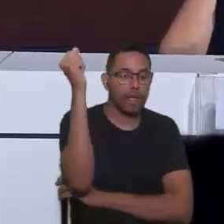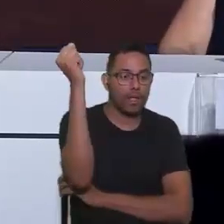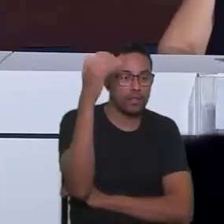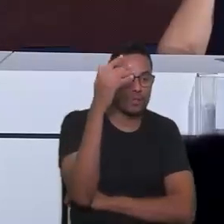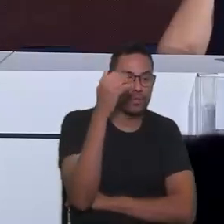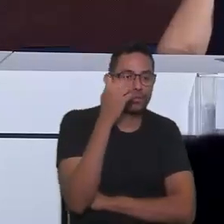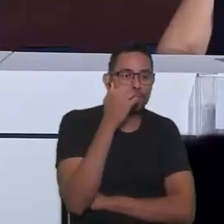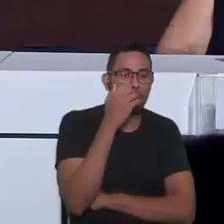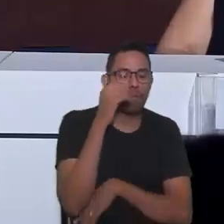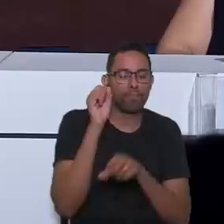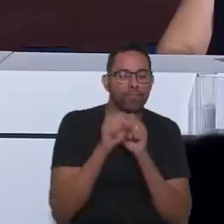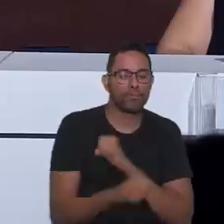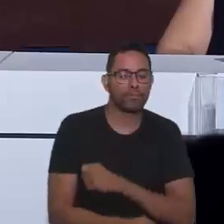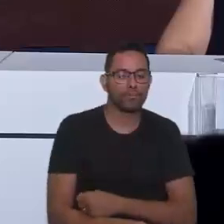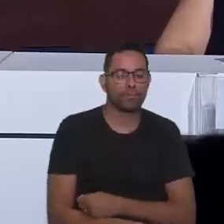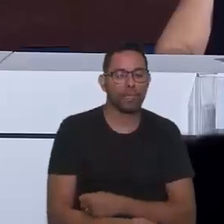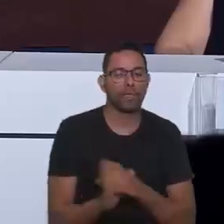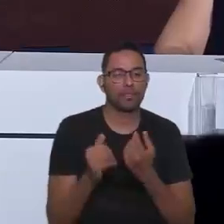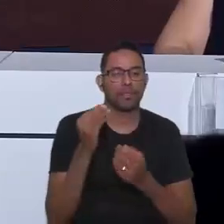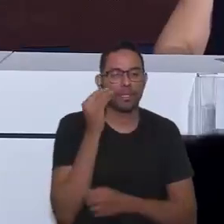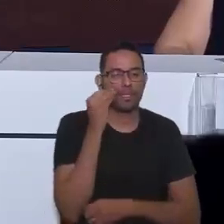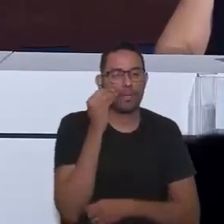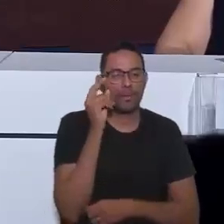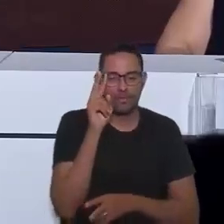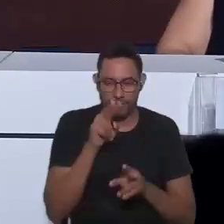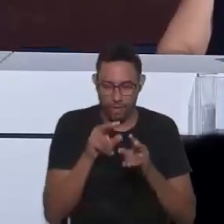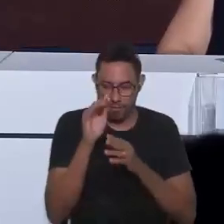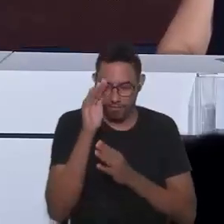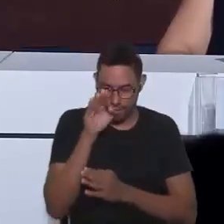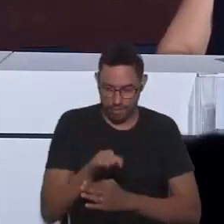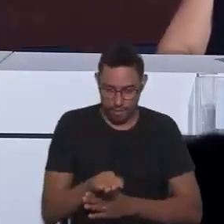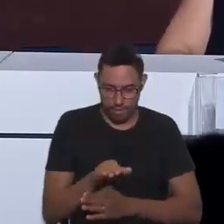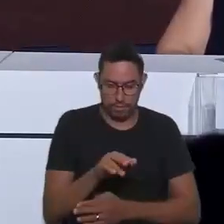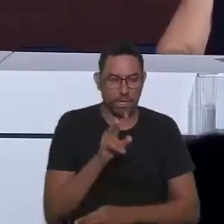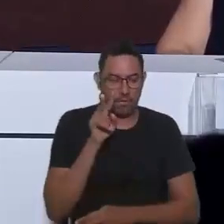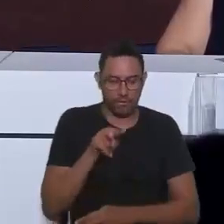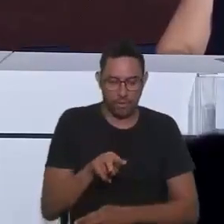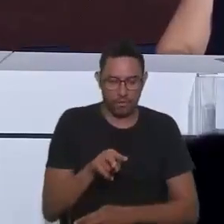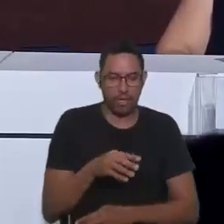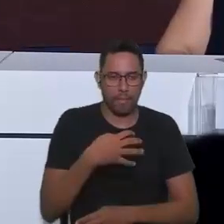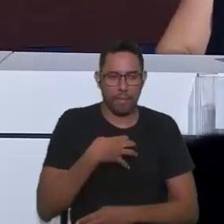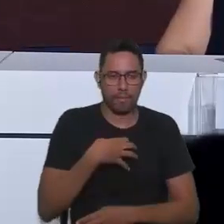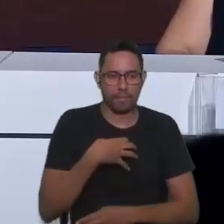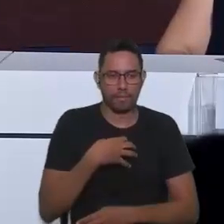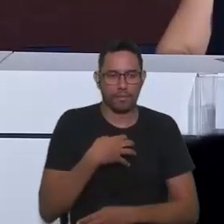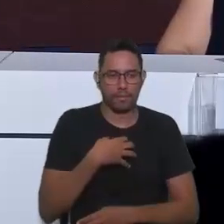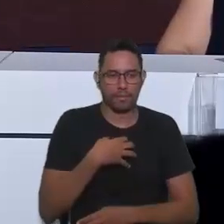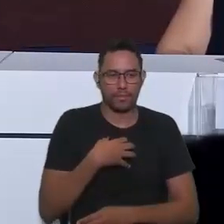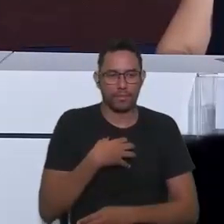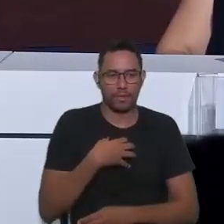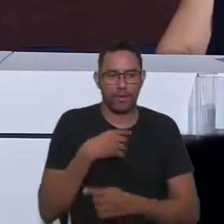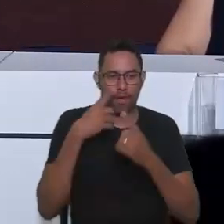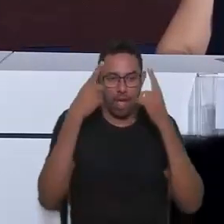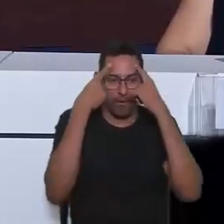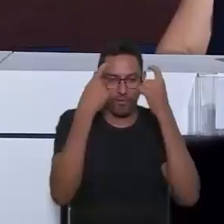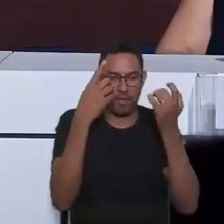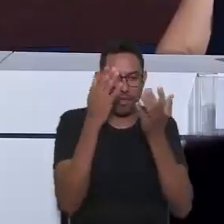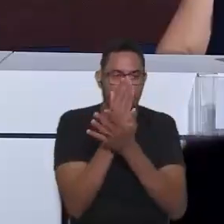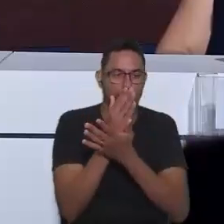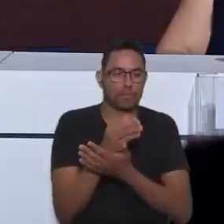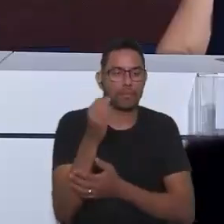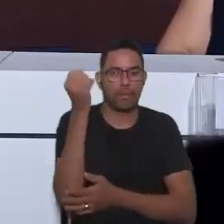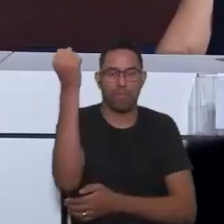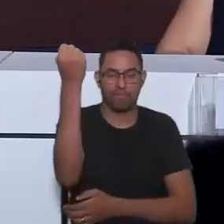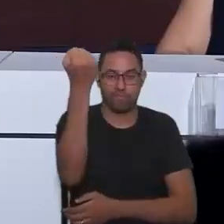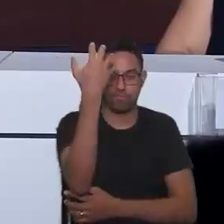luz, ela é matadora. Então eu vou tentar olhar assim meio para baixo, mas mesmo assim eu estou sentindo alguma violência a partir